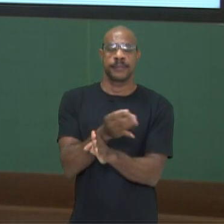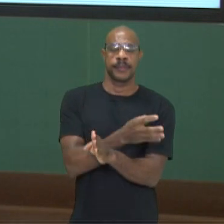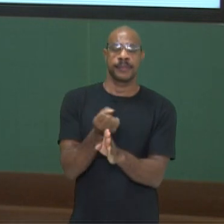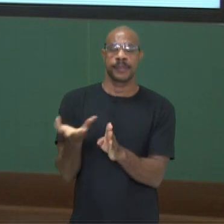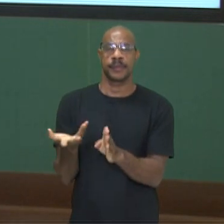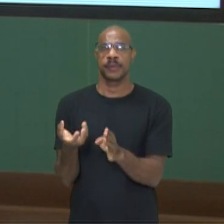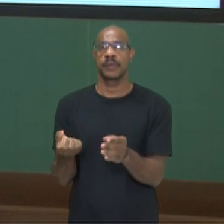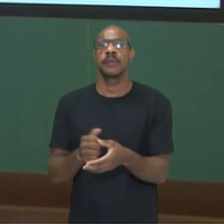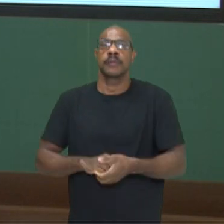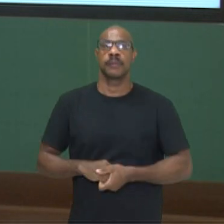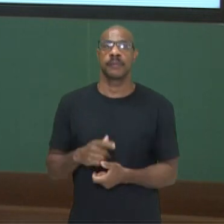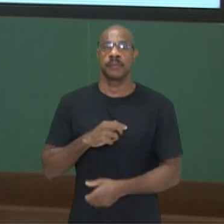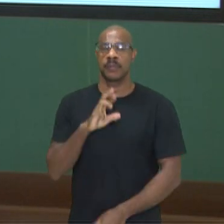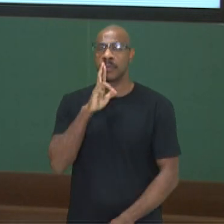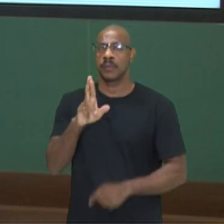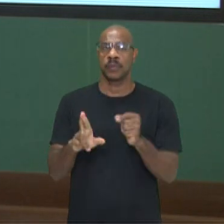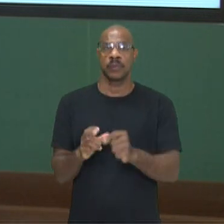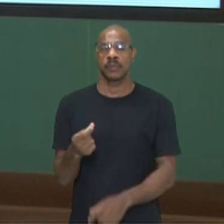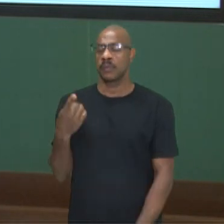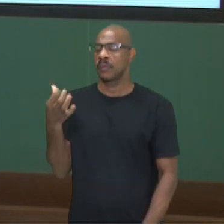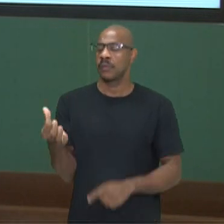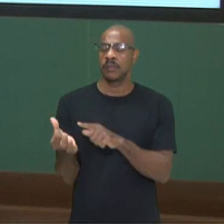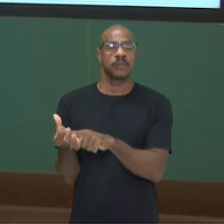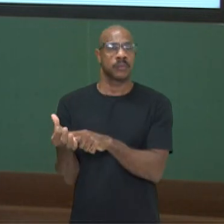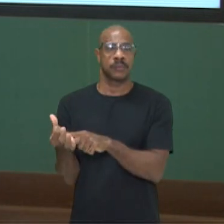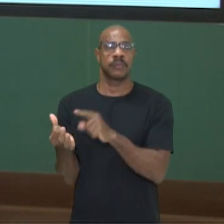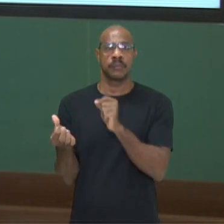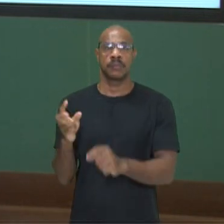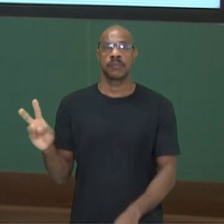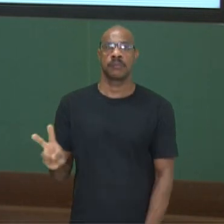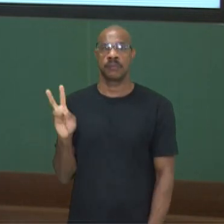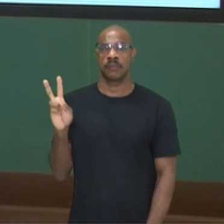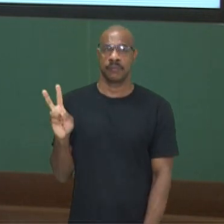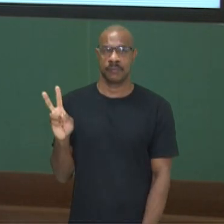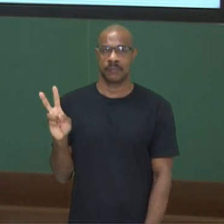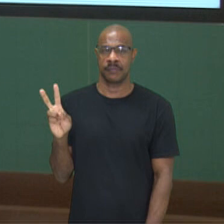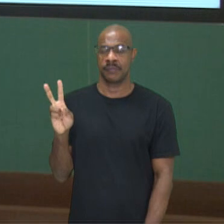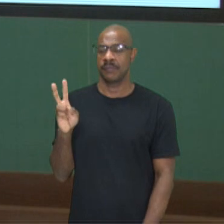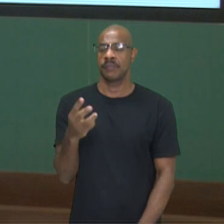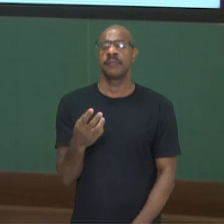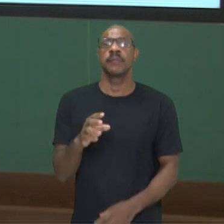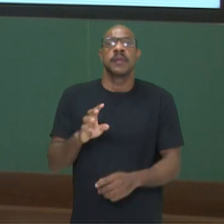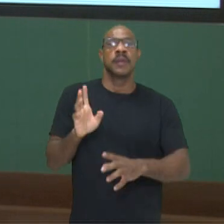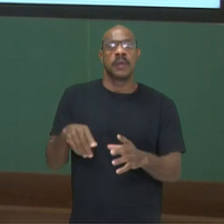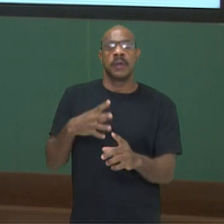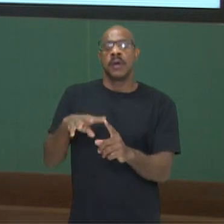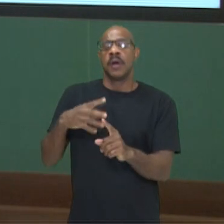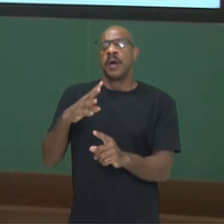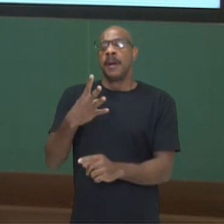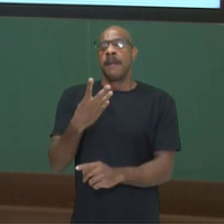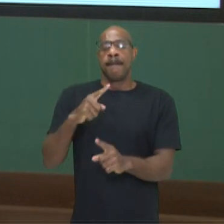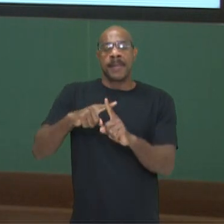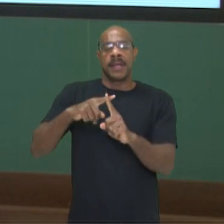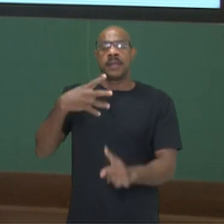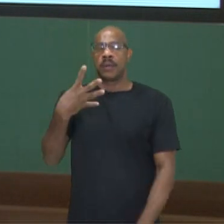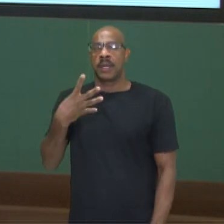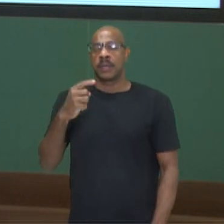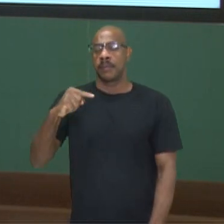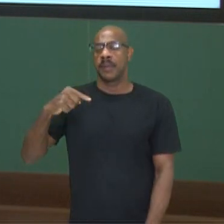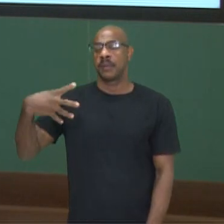dão resultado igual a 16, são os valores mais 4 e menos 4,